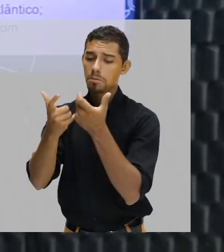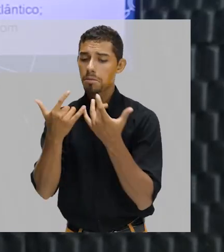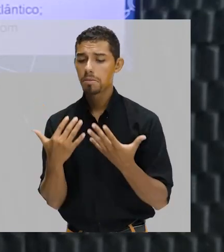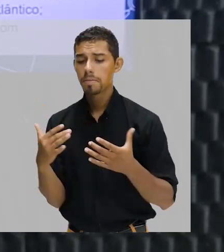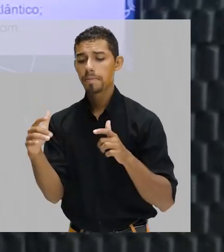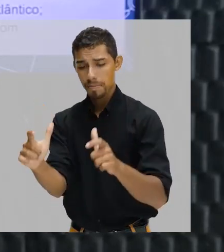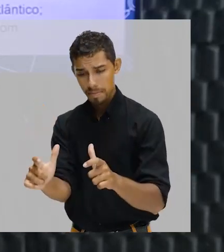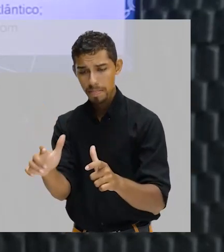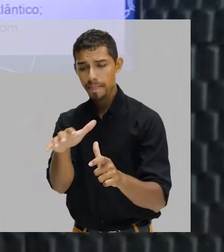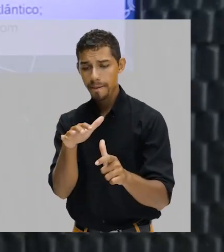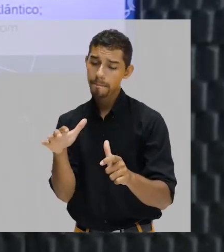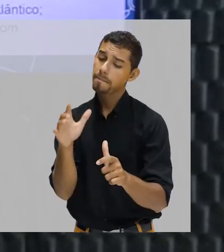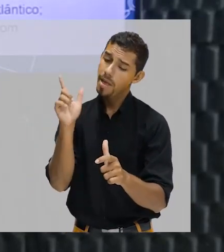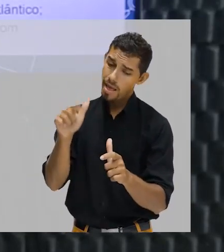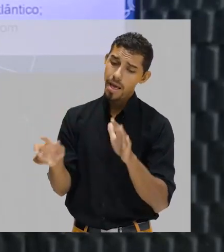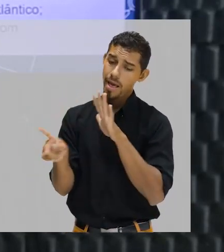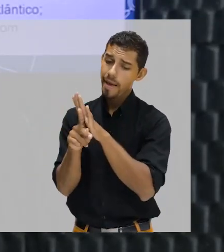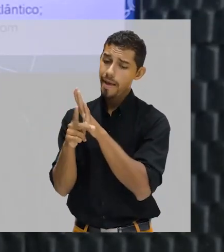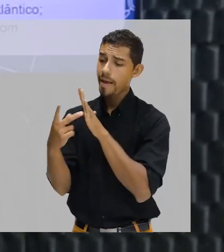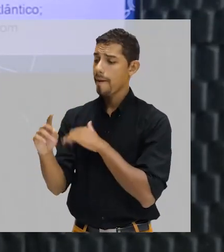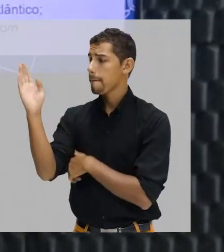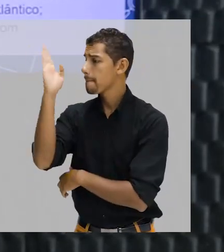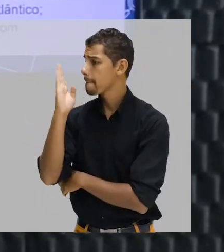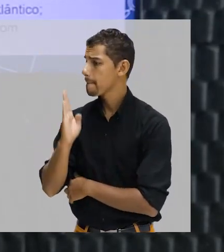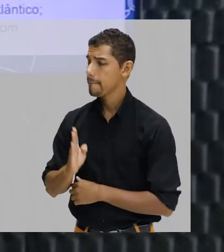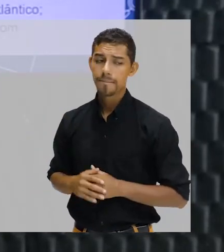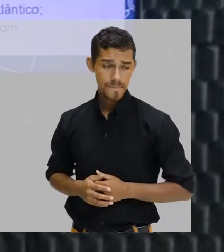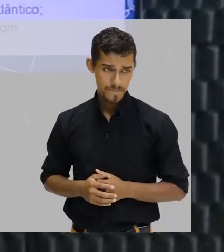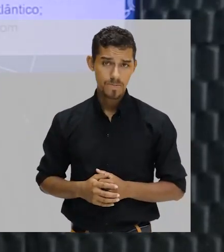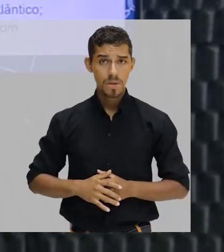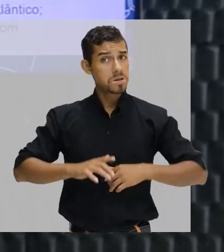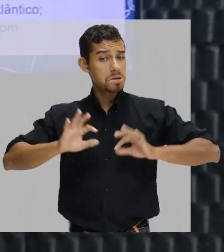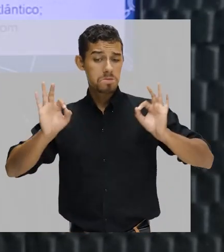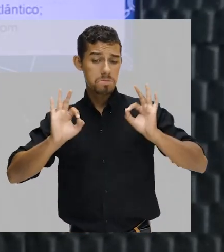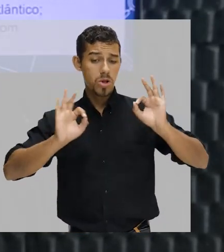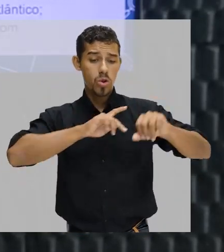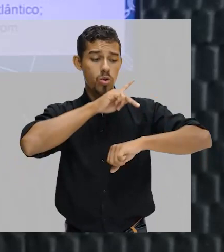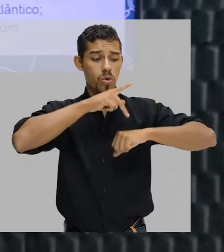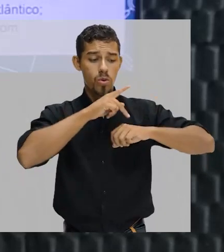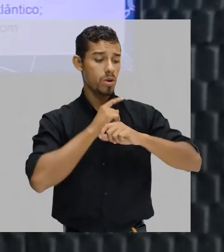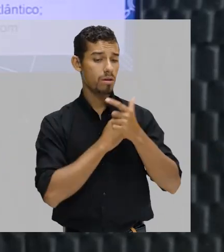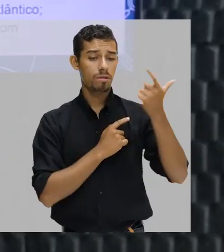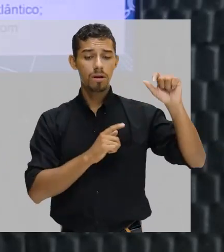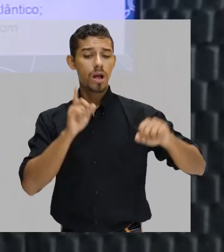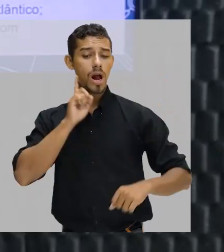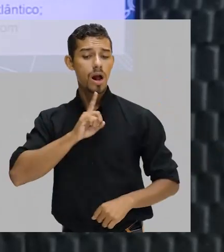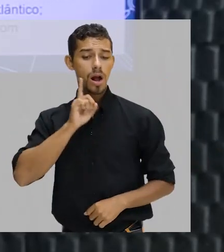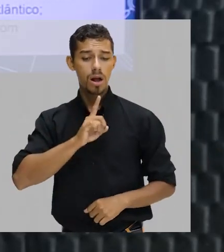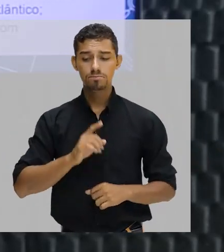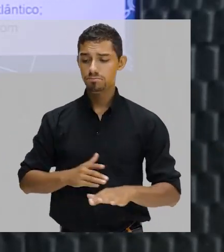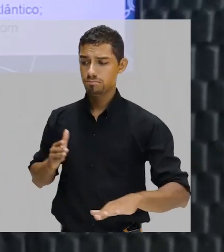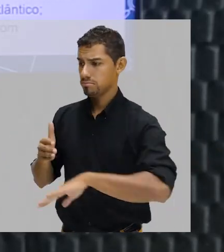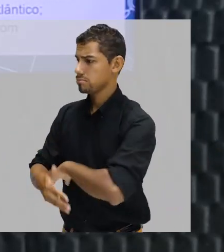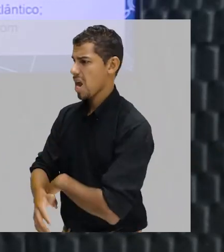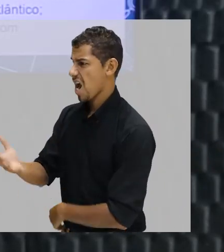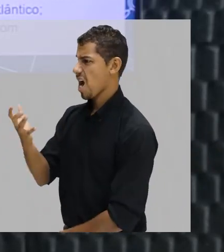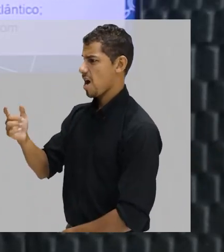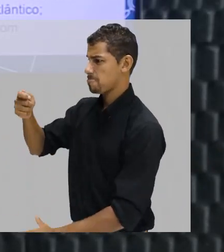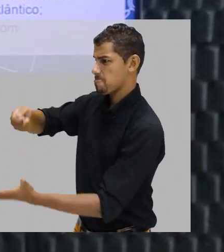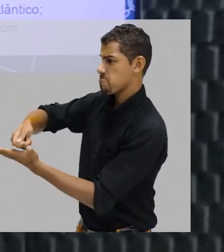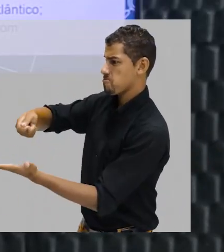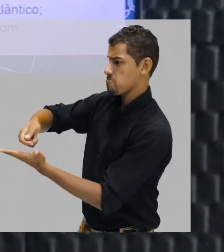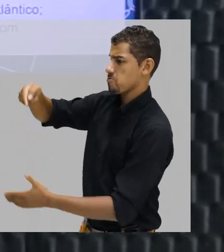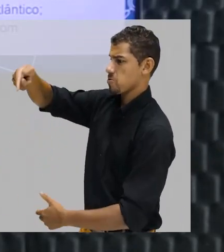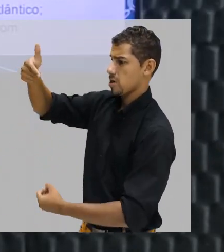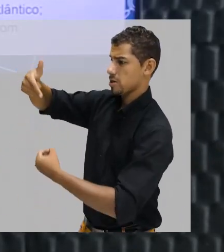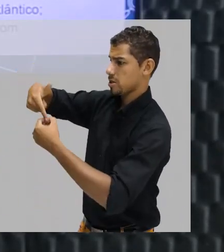dentro. Como não? Está dentro do território brasileiro. Então, nenhum país pode chegar, por exemplo, Estados Unidos, né? Chegar e requerer aquelas reservas de petróleo